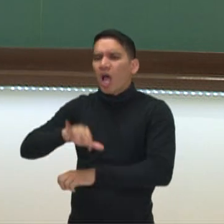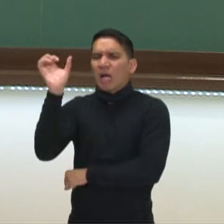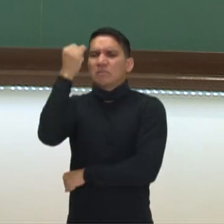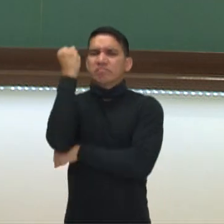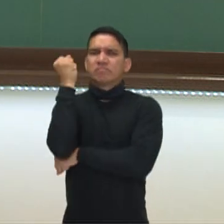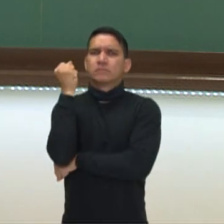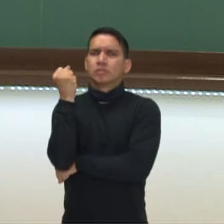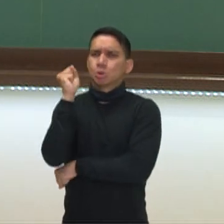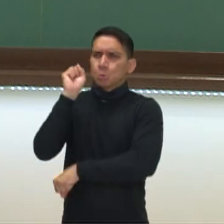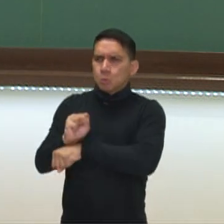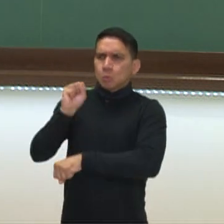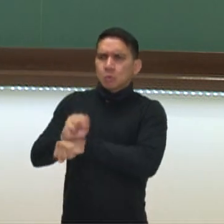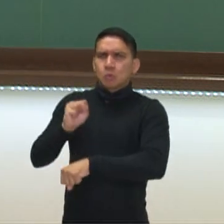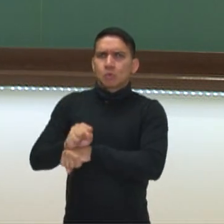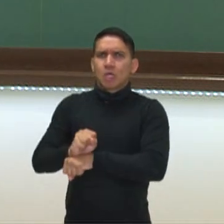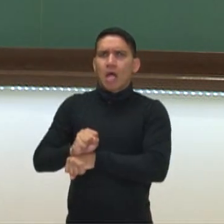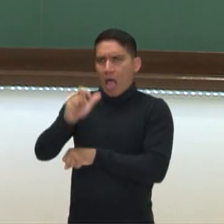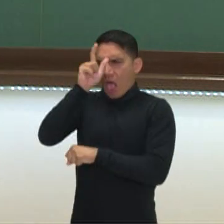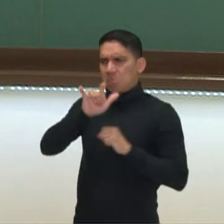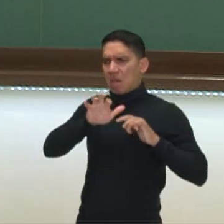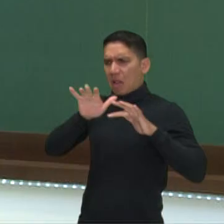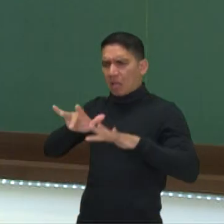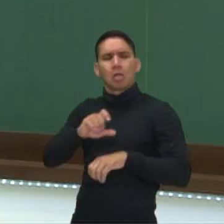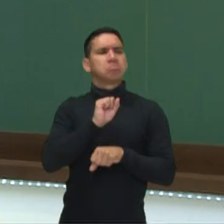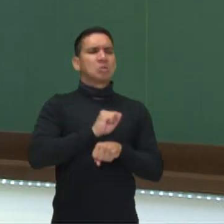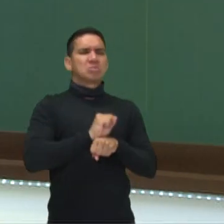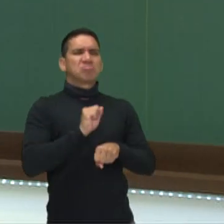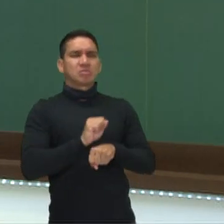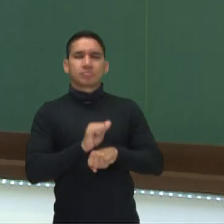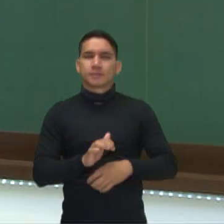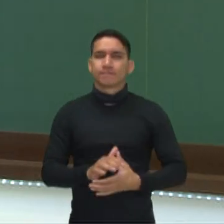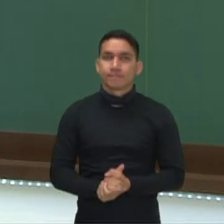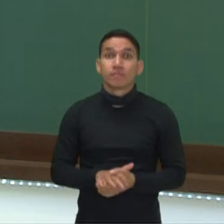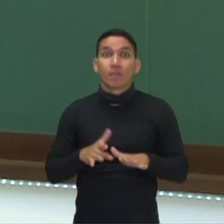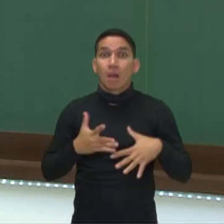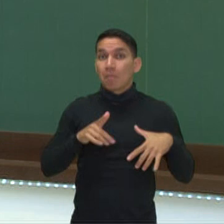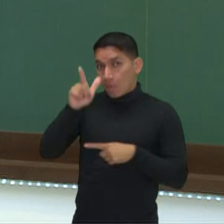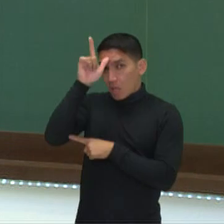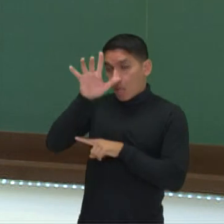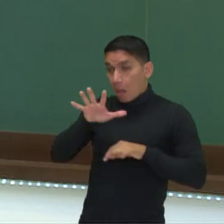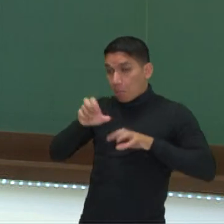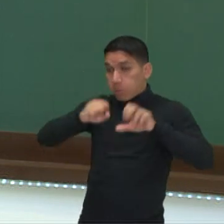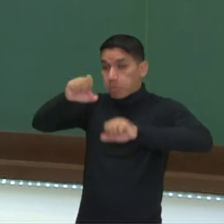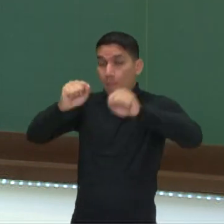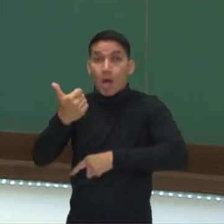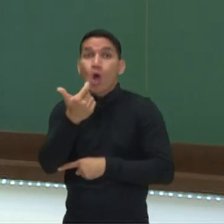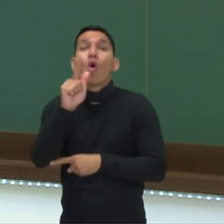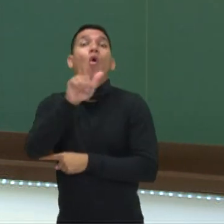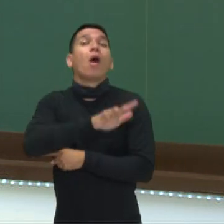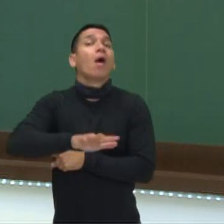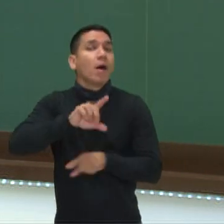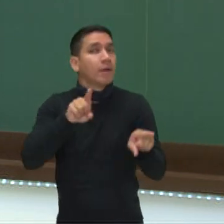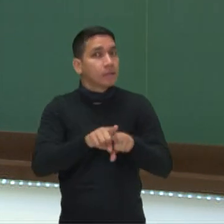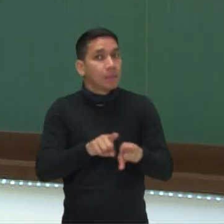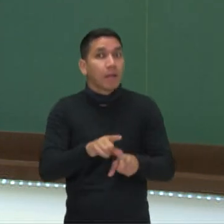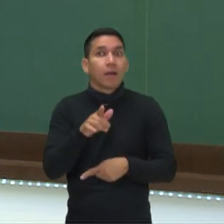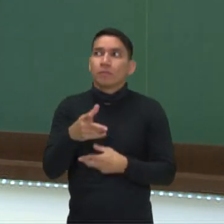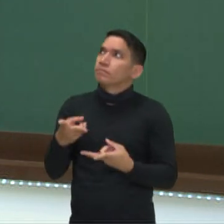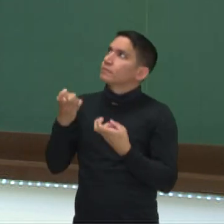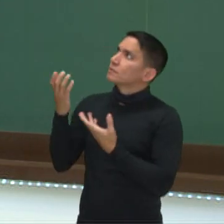ao avanço da Alemanha. Falando em avanço da Alemanha, avanços também em outras áreas. Você tem